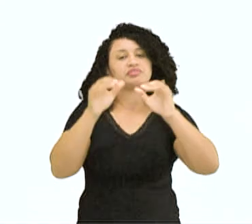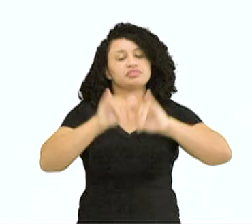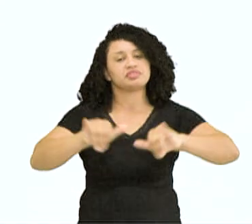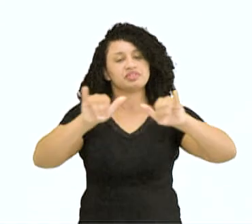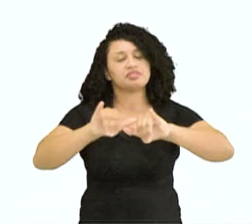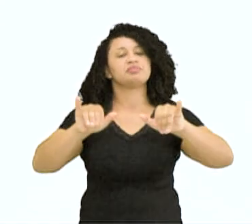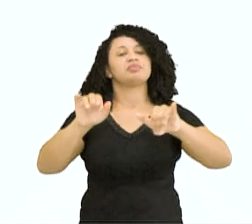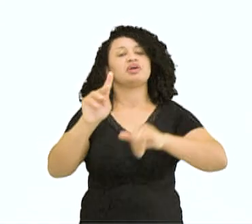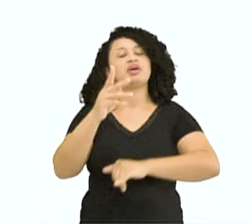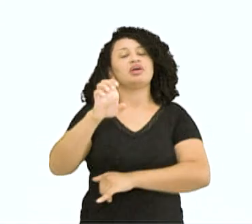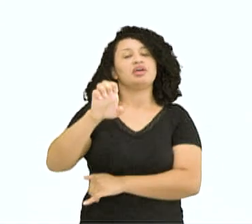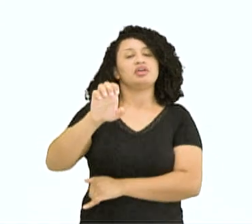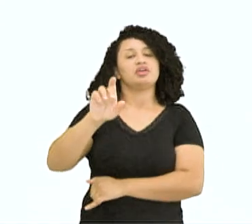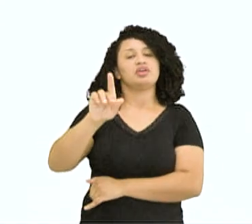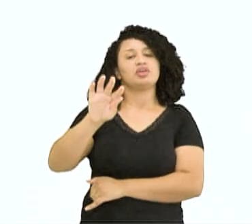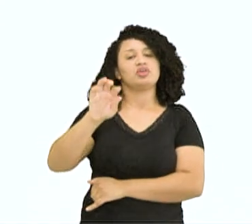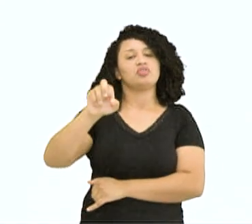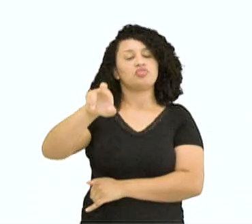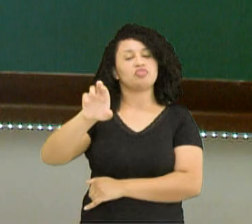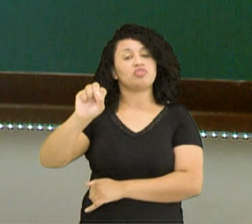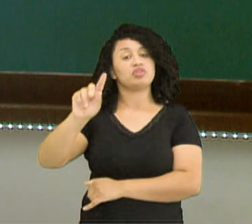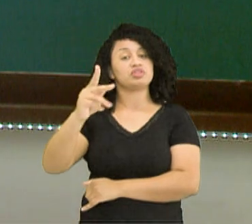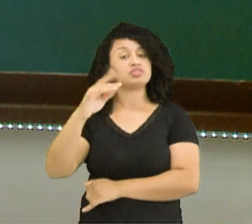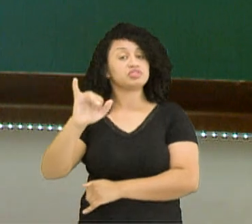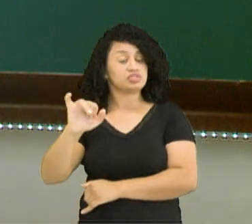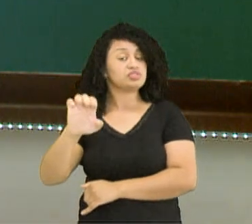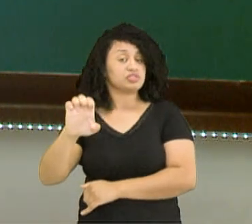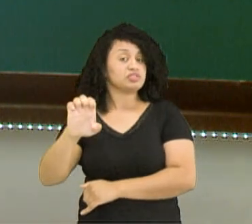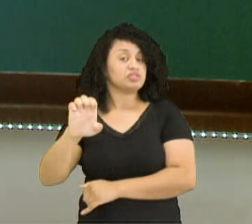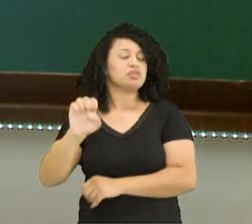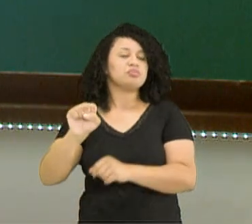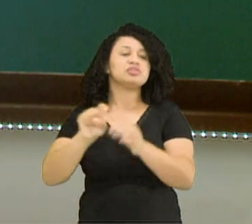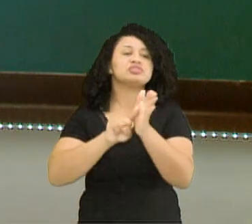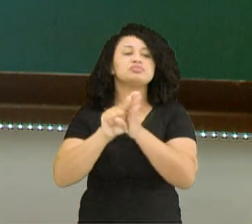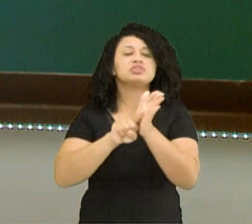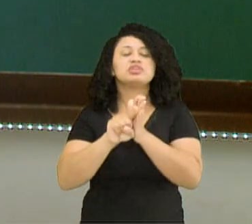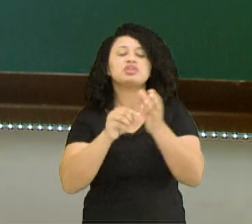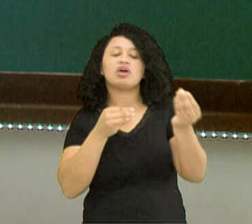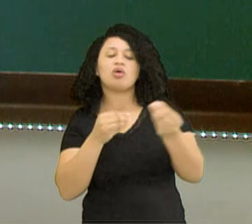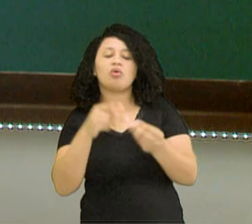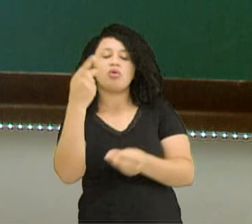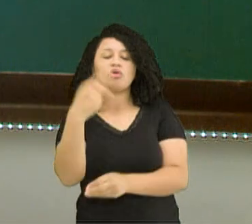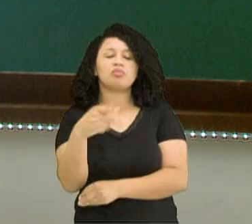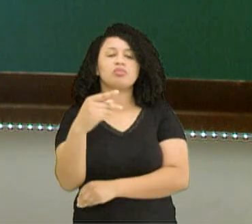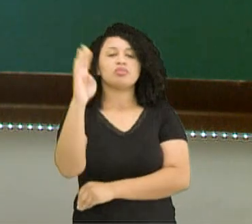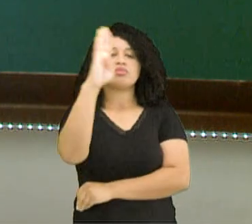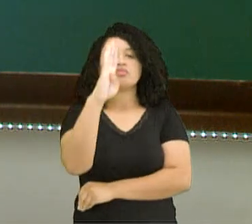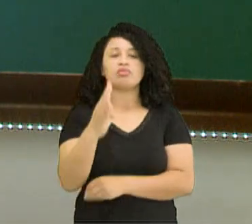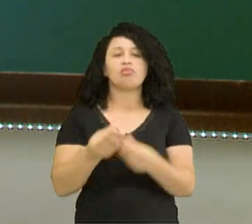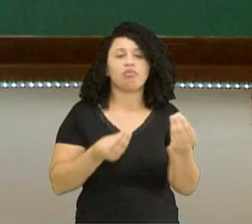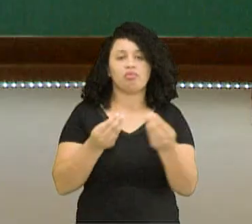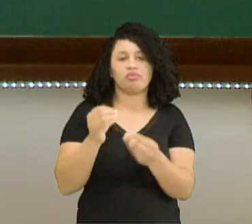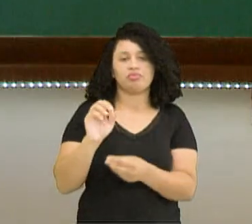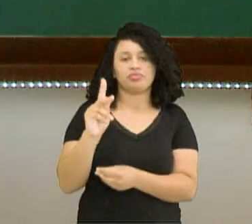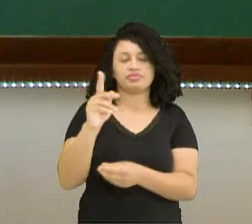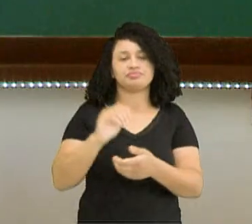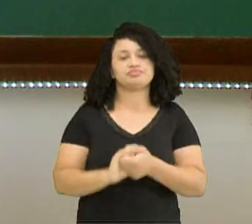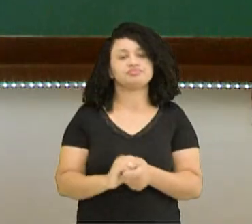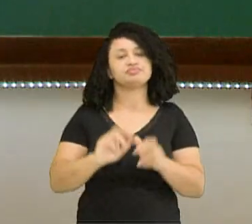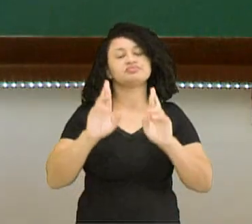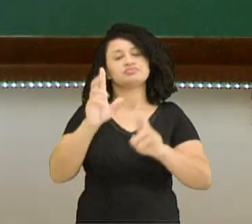entrar, pode pesquisar um pouquinho mais, pode procurar por ela no Brasil, como é a campanha He for She no Brasil, ok? Então, eu